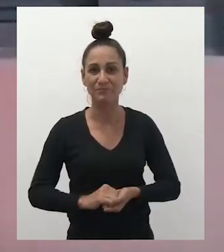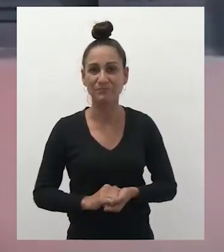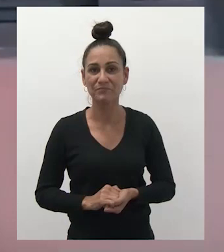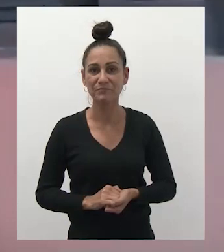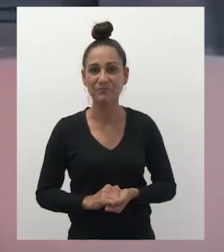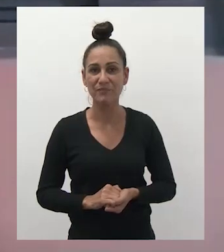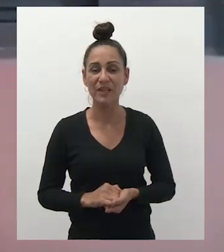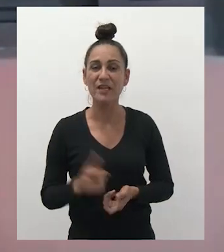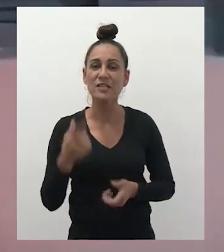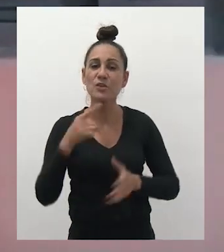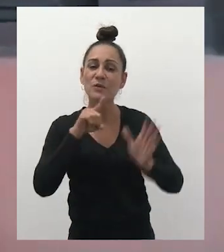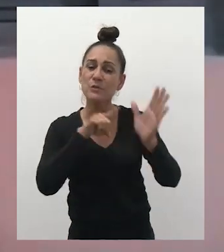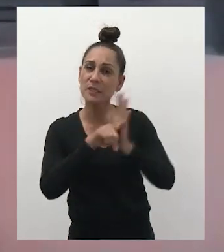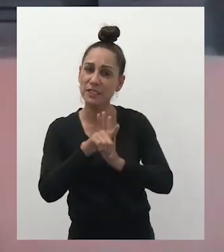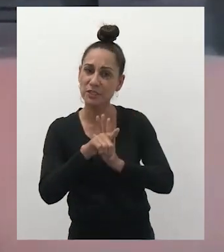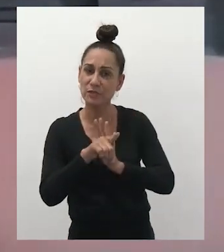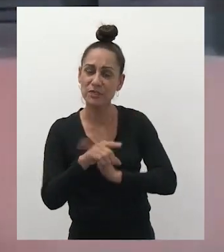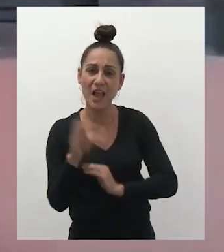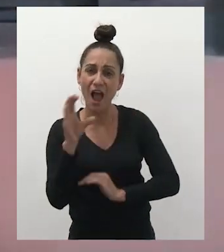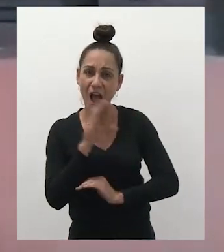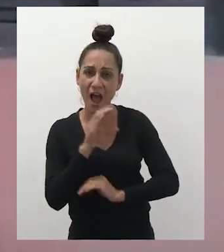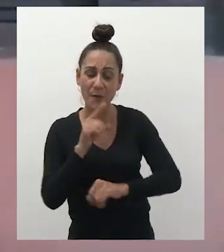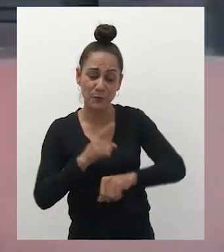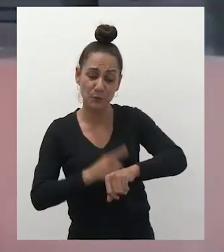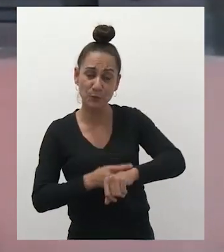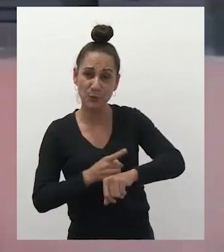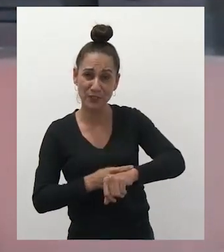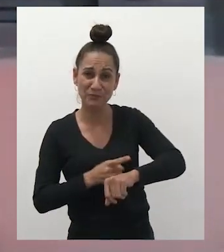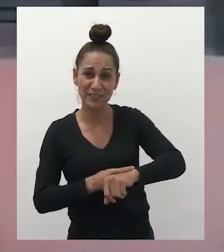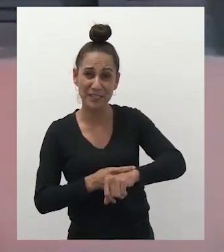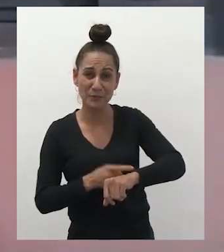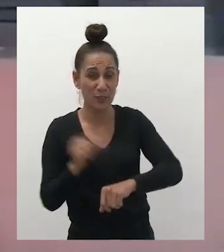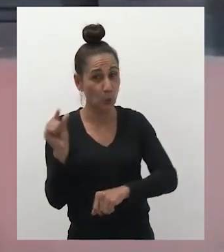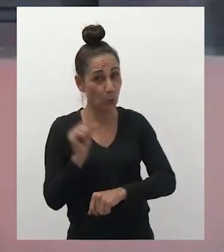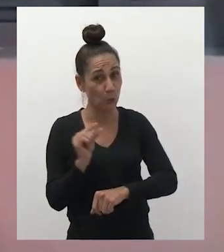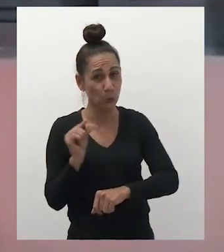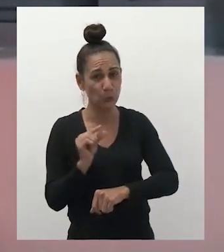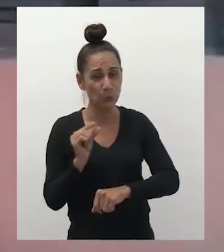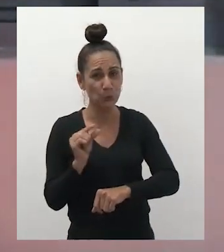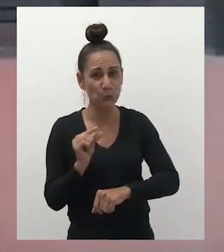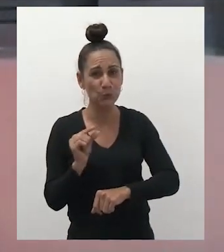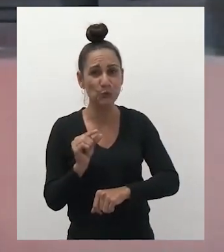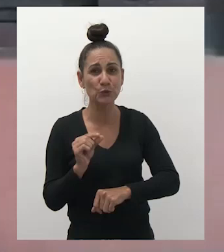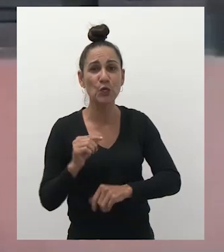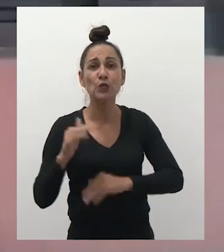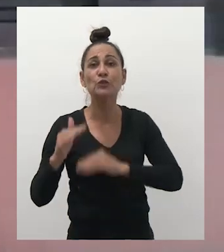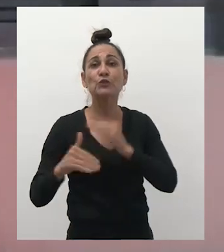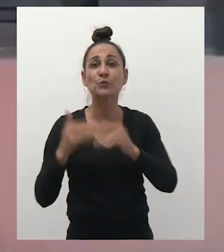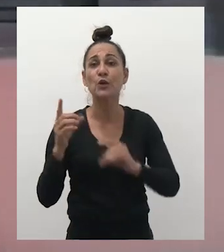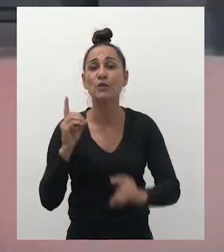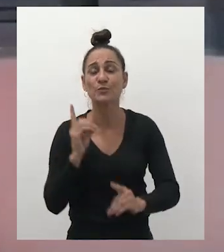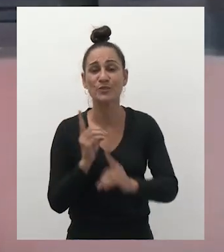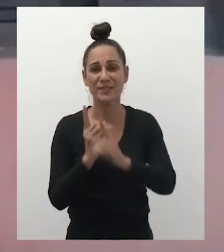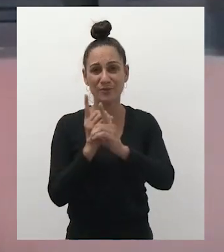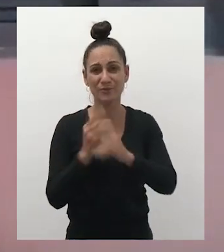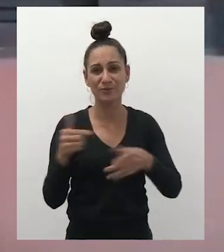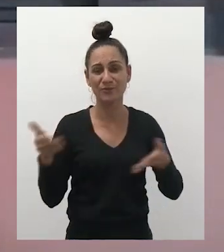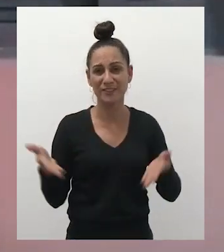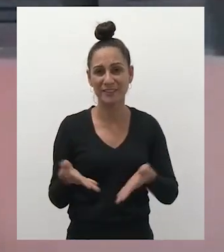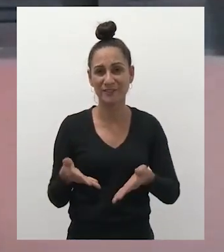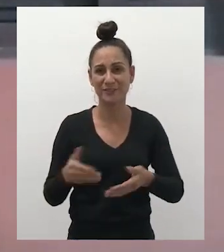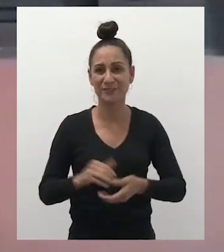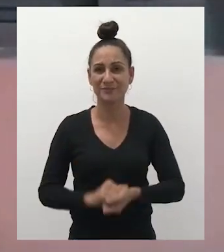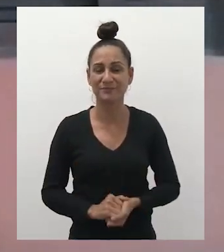só mais uma questãozinha bem rápida, porque eu ainda queria fazer a divulgação dos próximos encontros aqui.